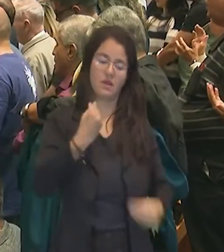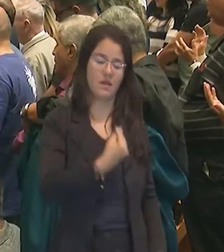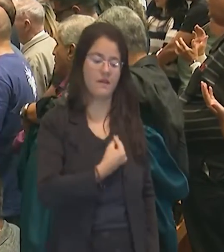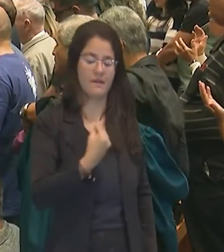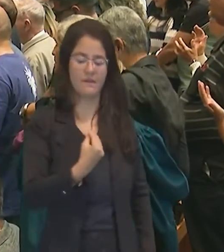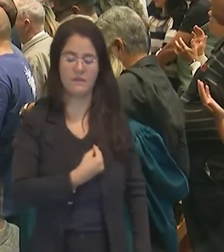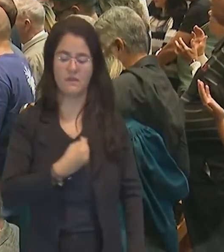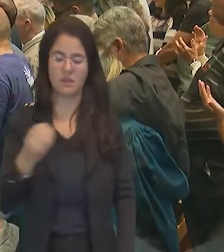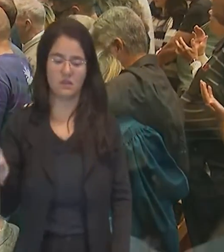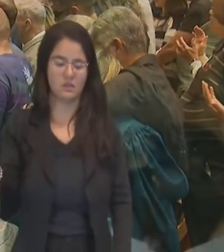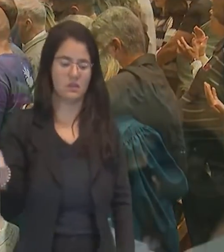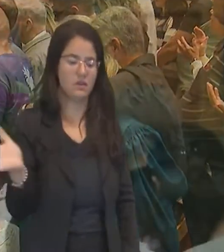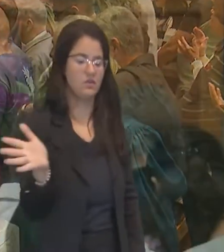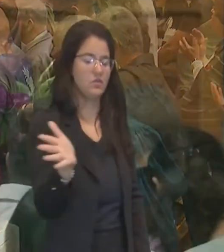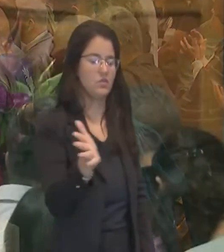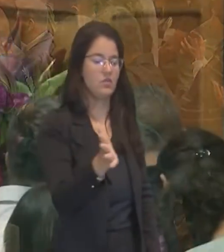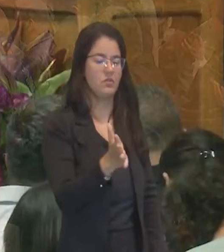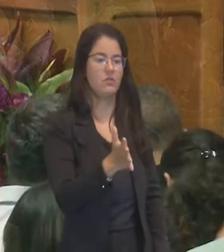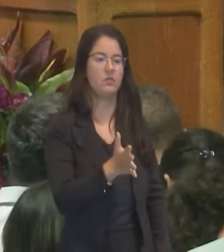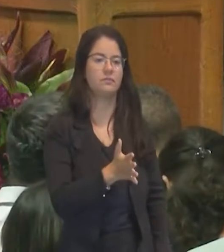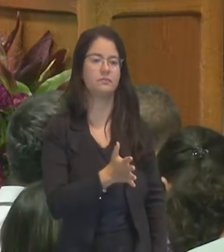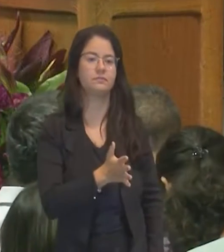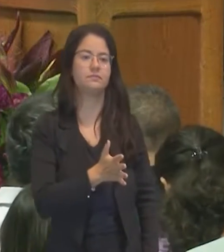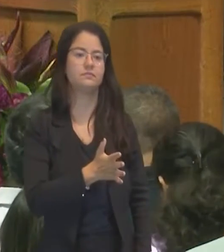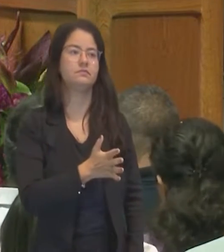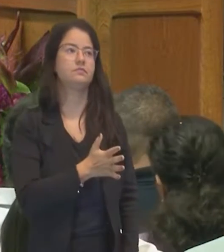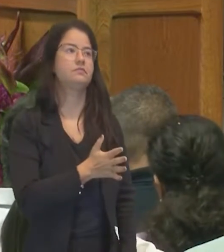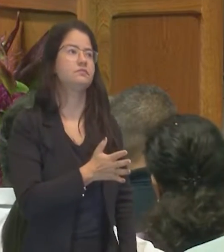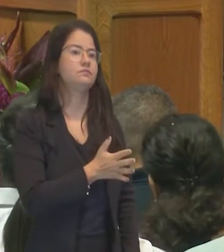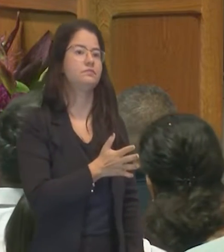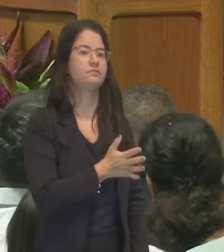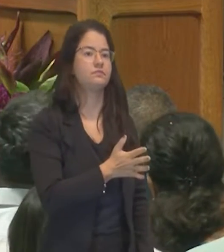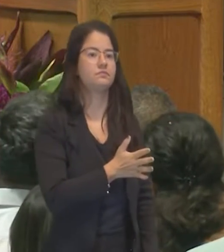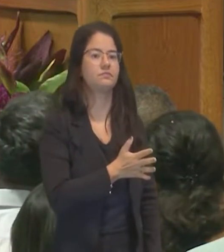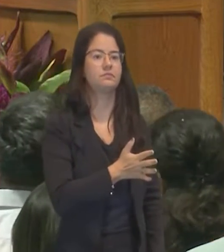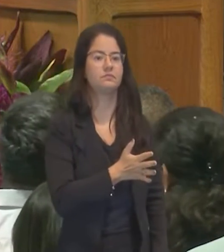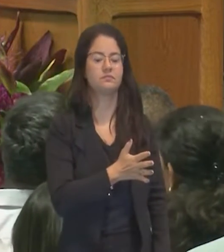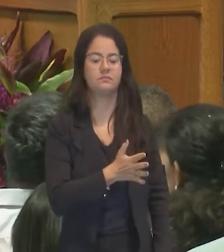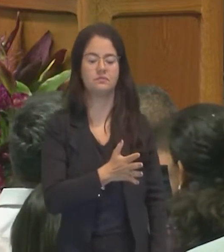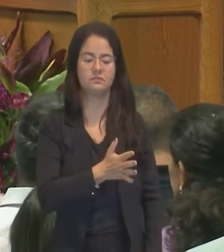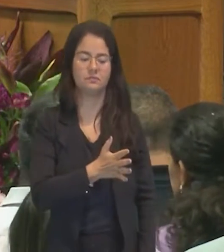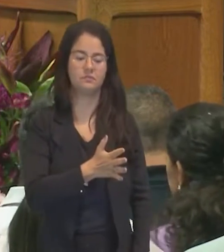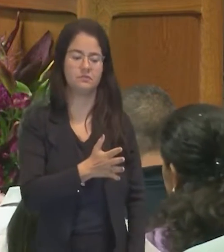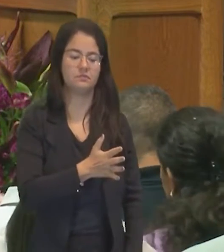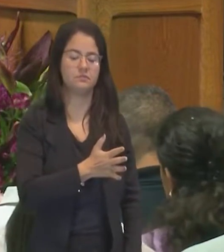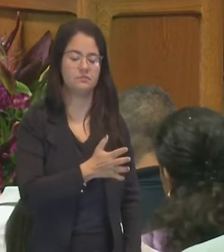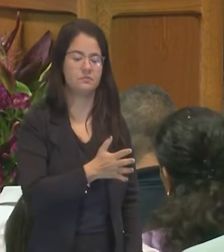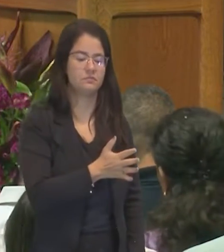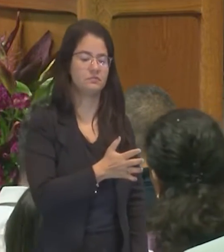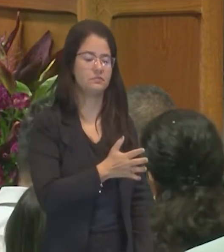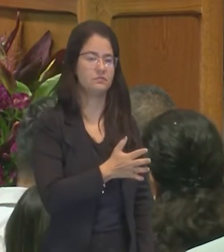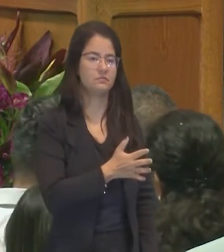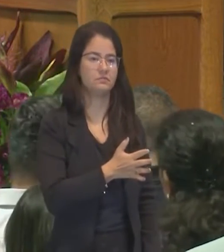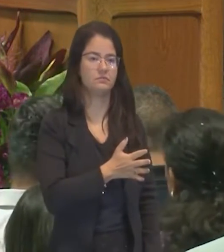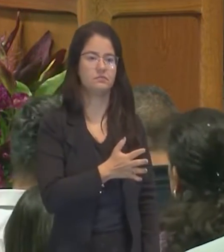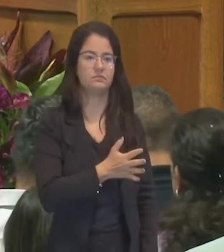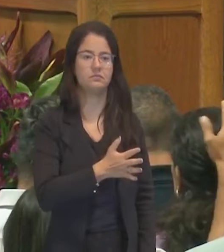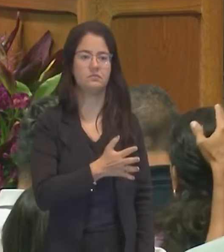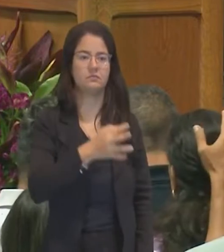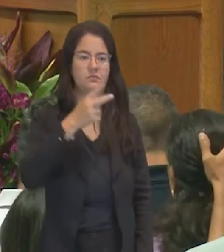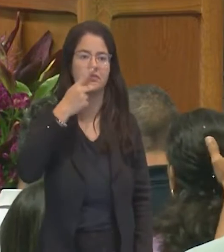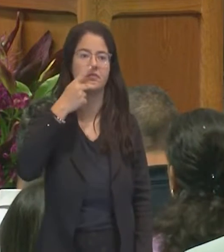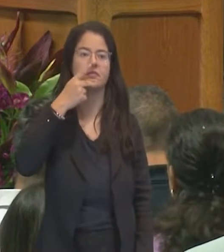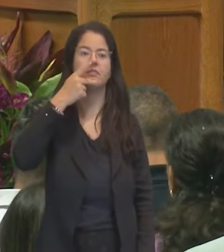filhos aos pais e dos pais aos filhos. Deus, Abençoe, derrame o